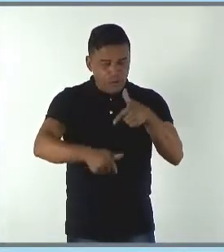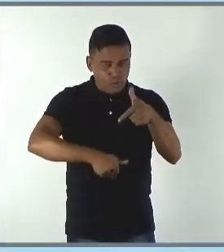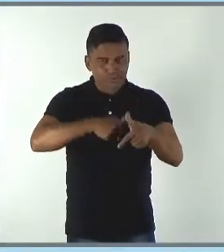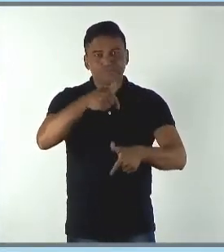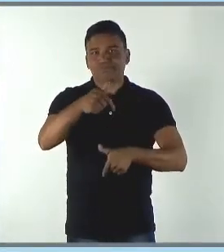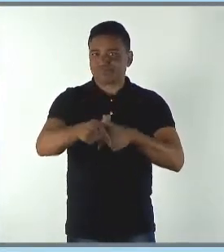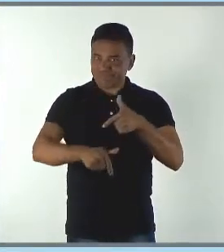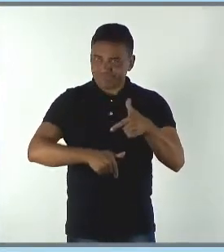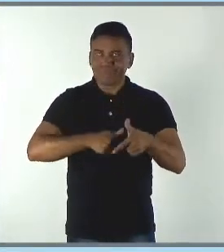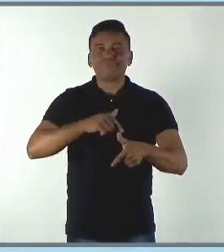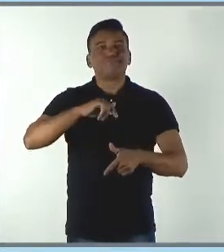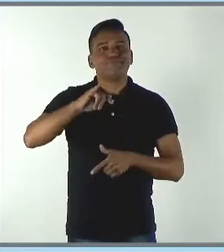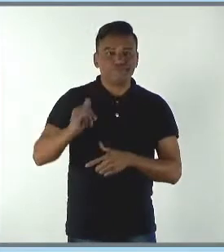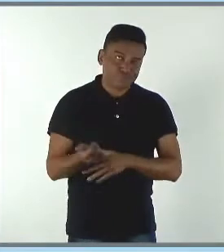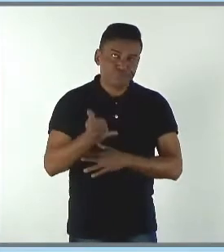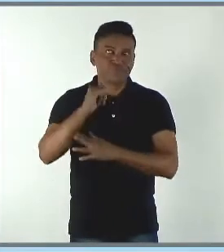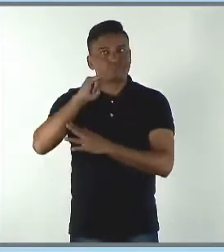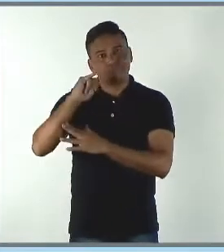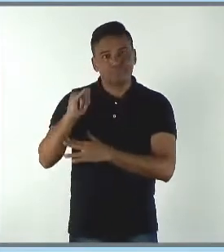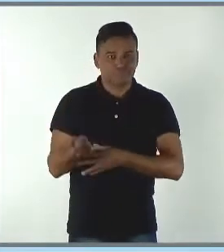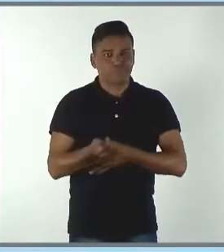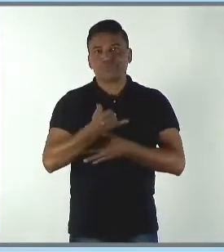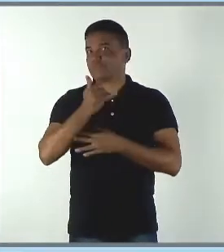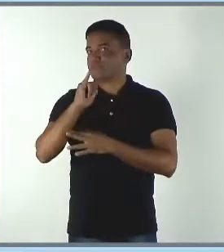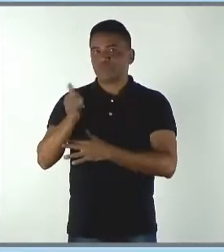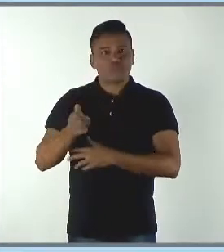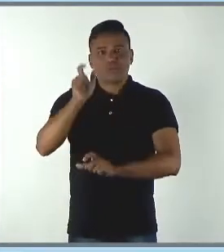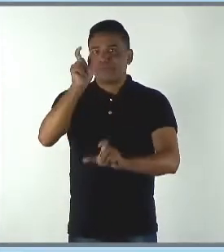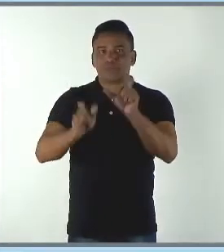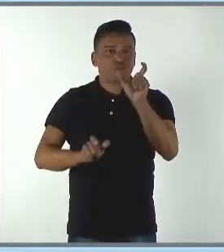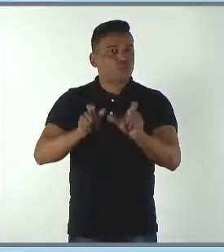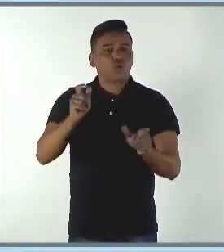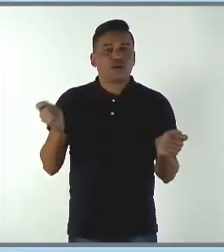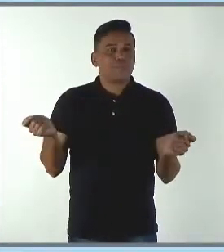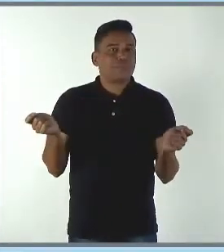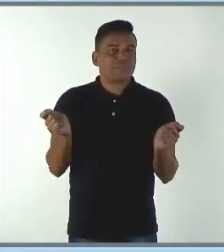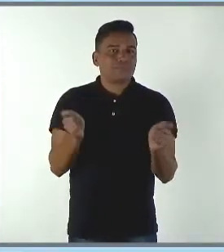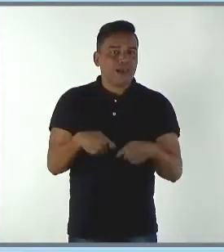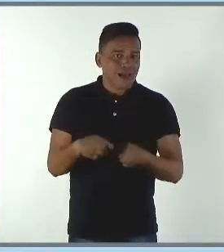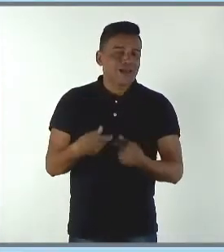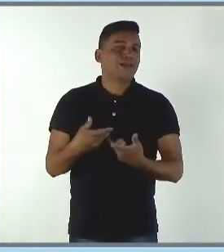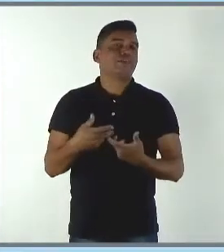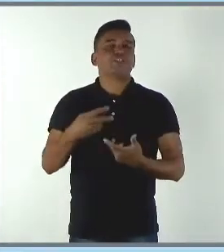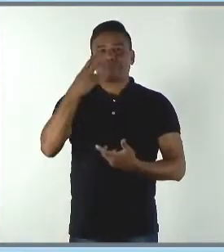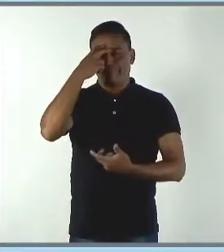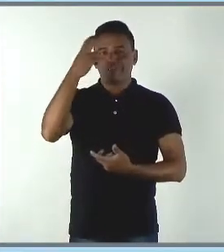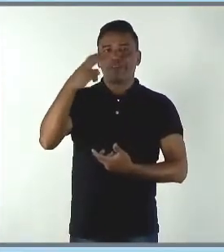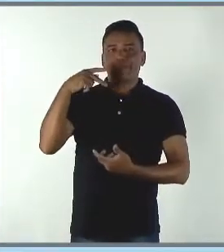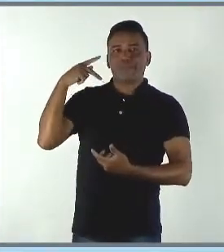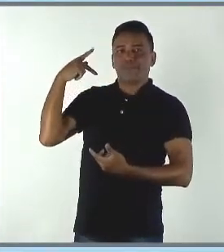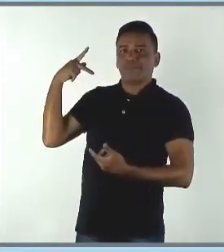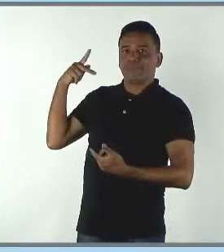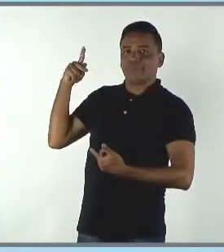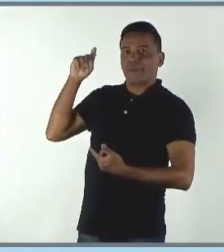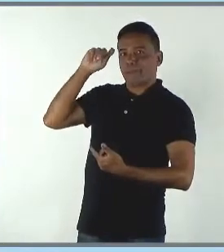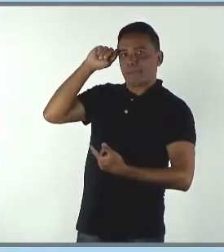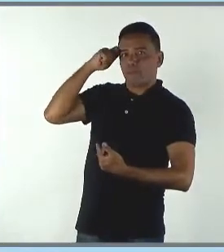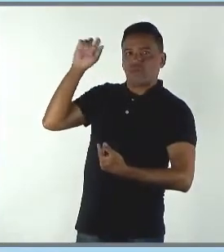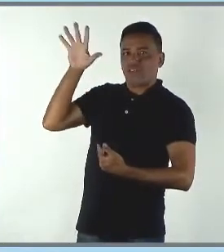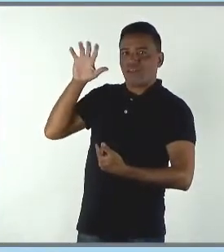usufrui das habilidades, das capacidades, das competências das populações afrodiaspóricas, mas não as integra, as